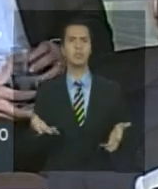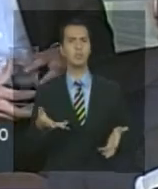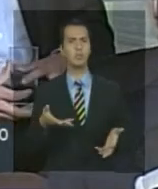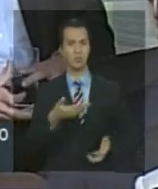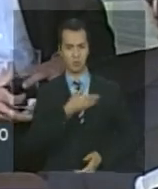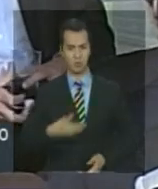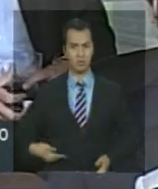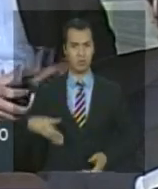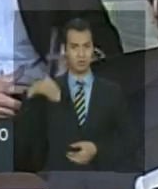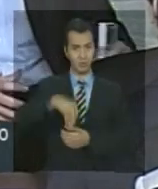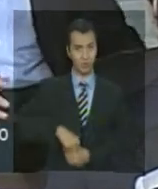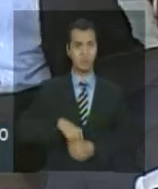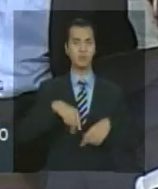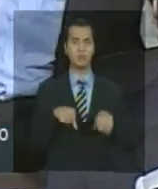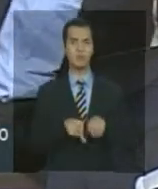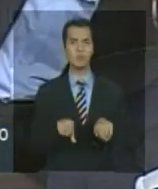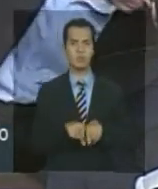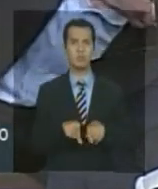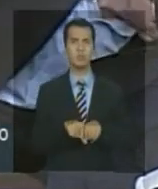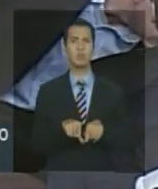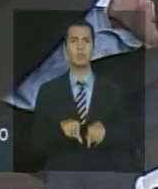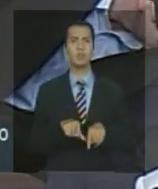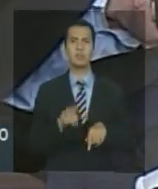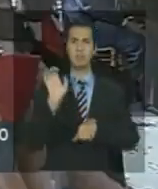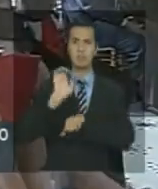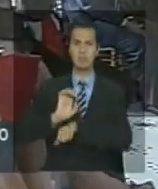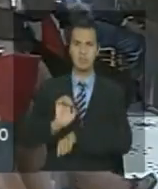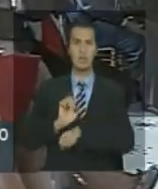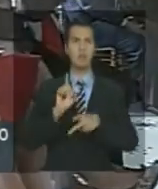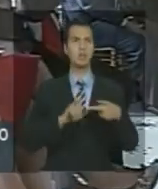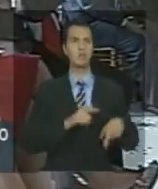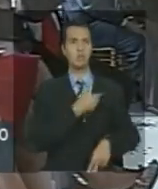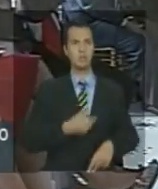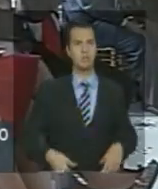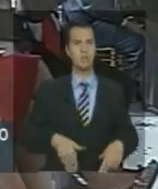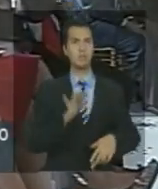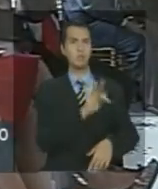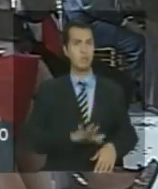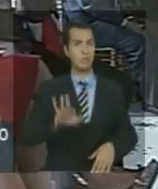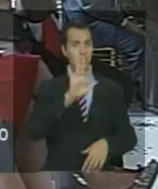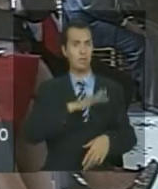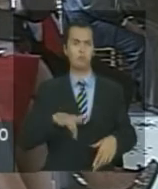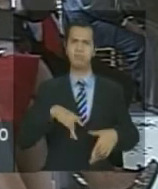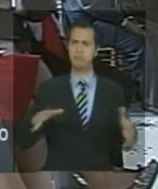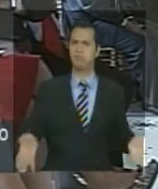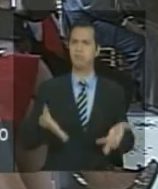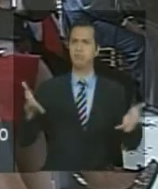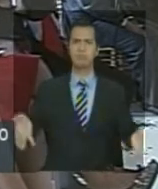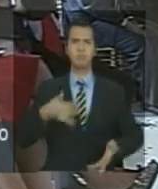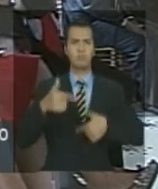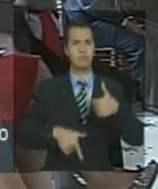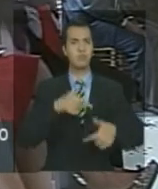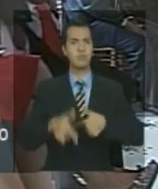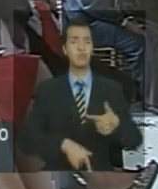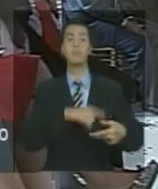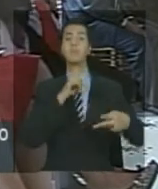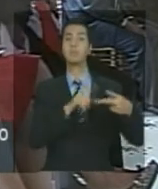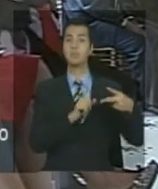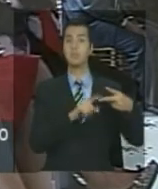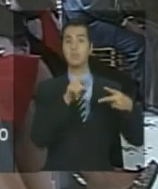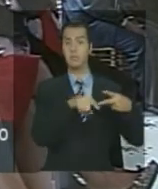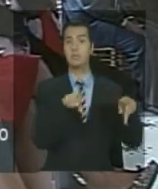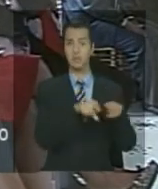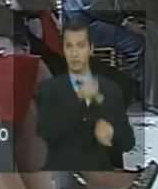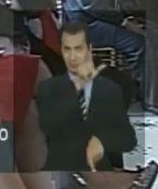do seu governo, mas as pessoas do governo do Estado e do governo federal. E segundo, a capacidade